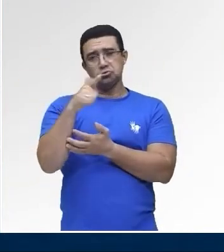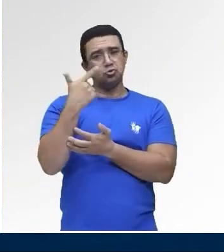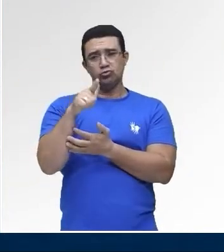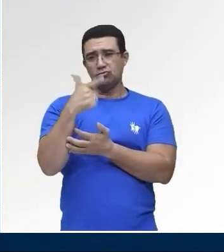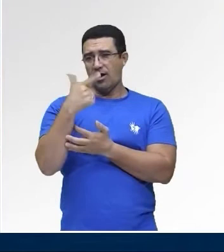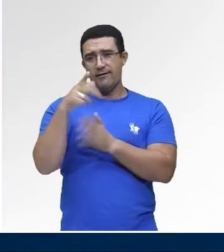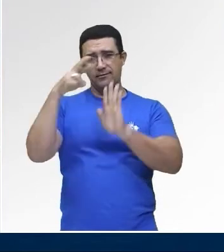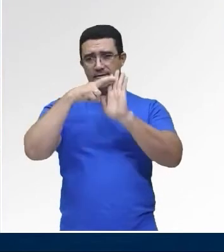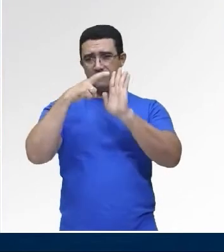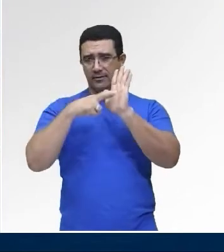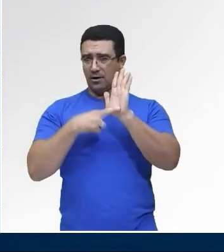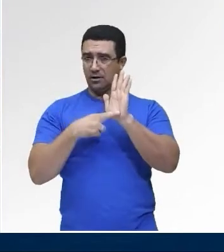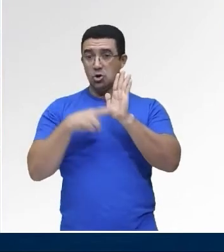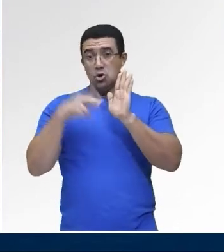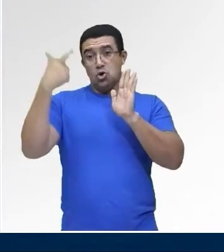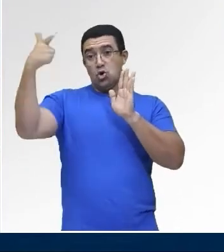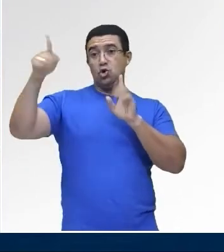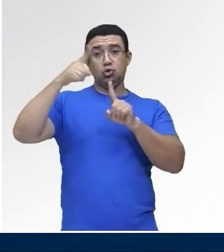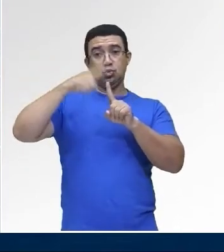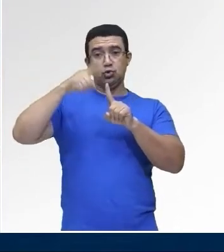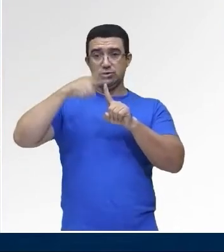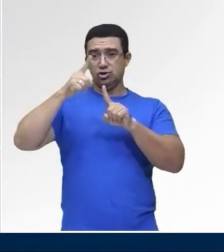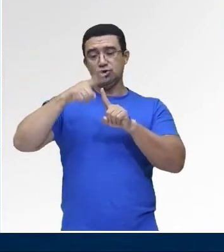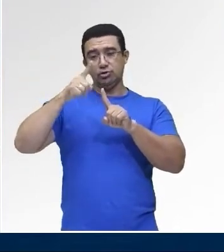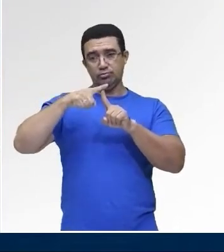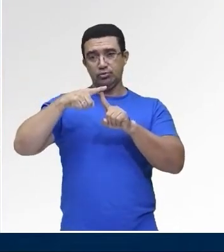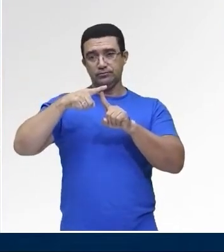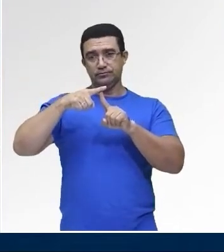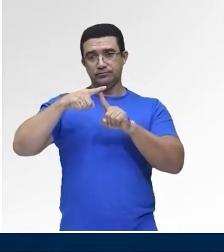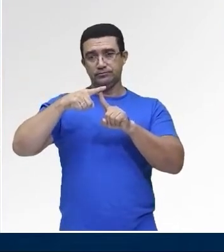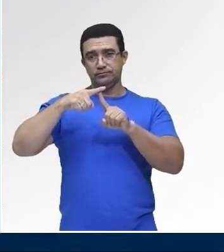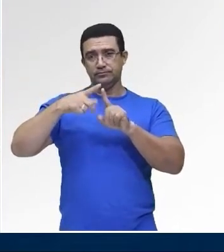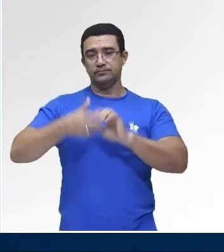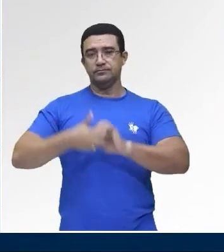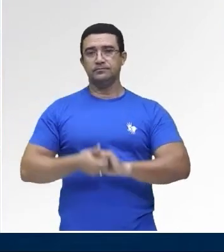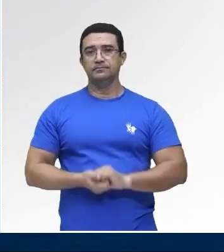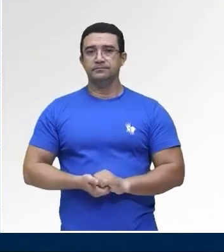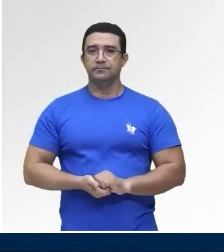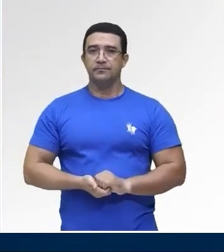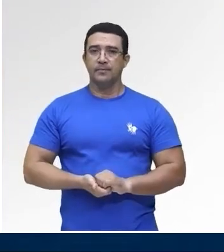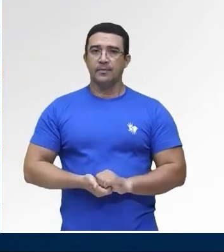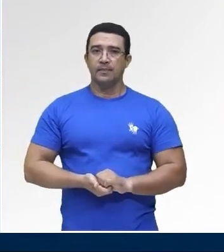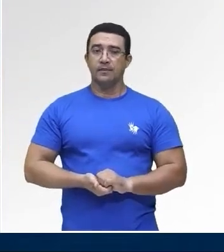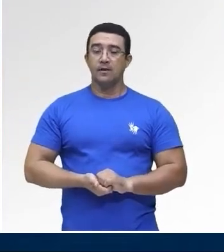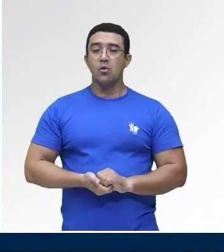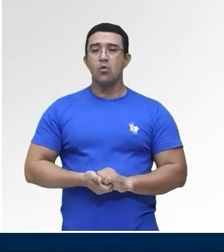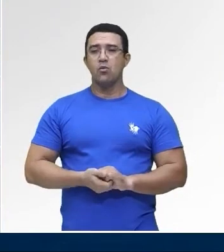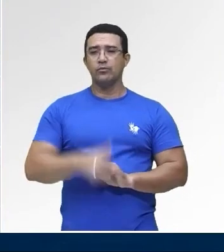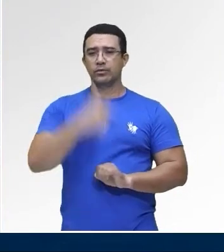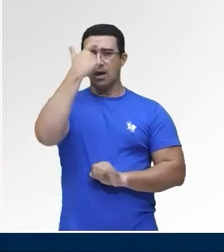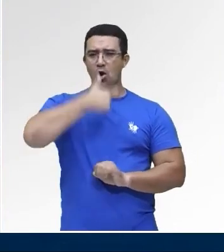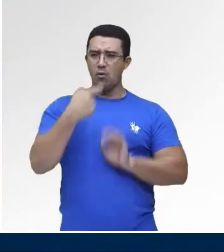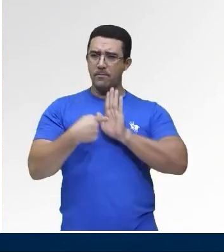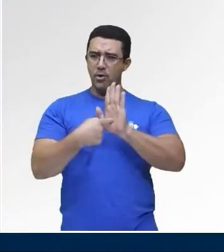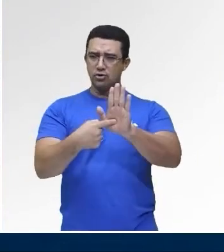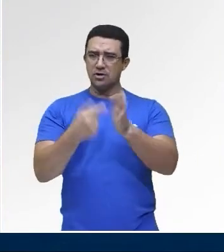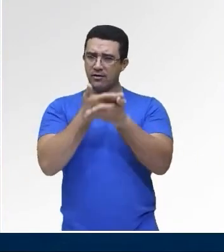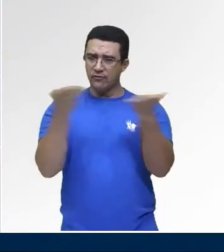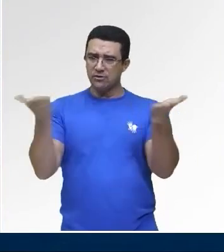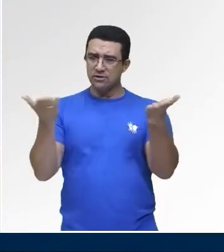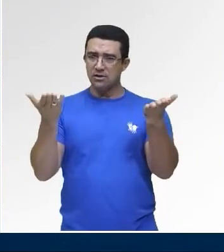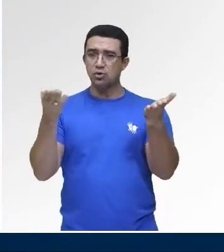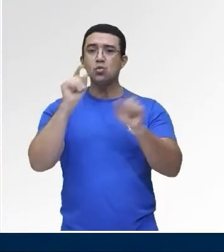outras formas de se constituir um poema mais moderno, né? O que eu vou mostrar para vocês aqui é um